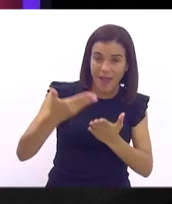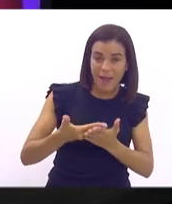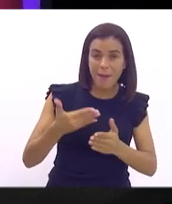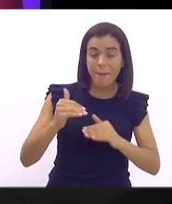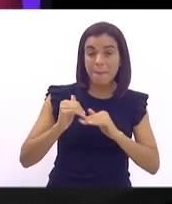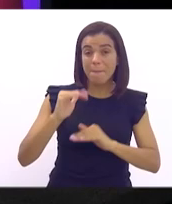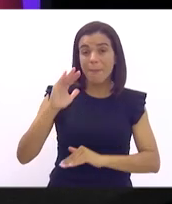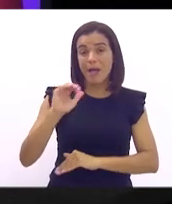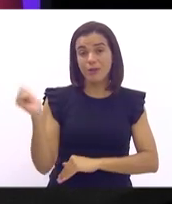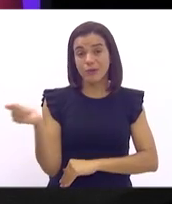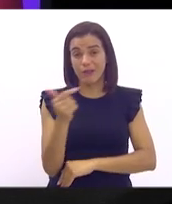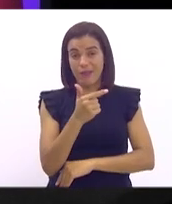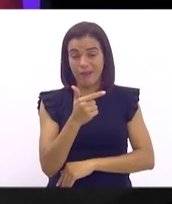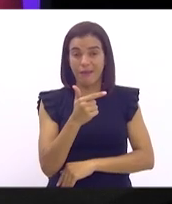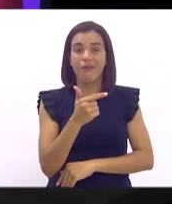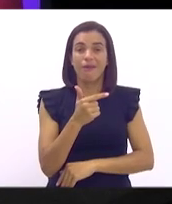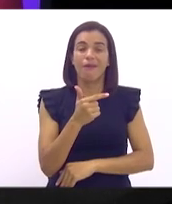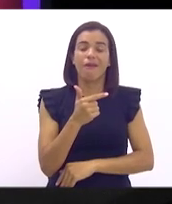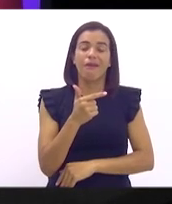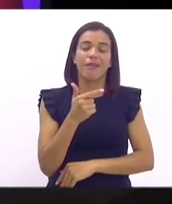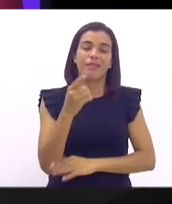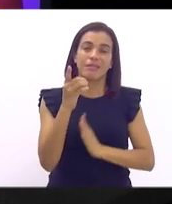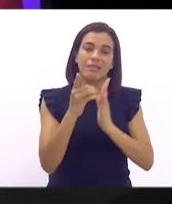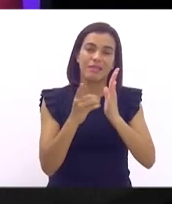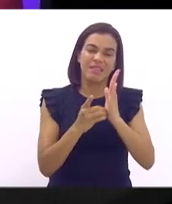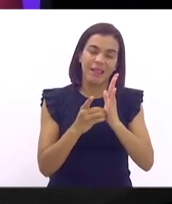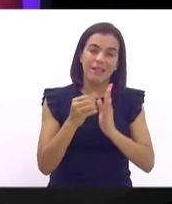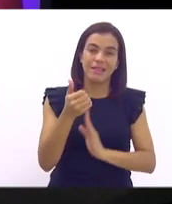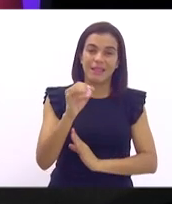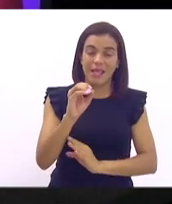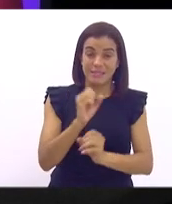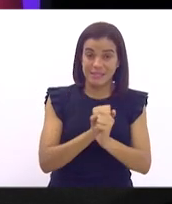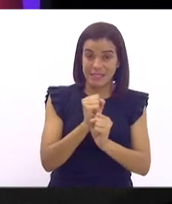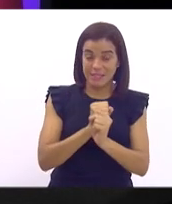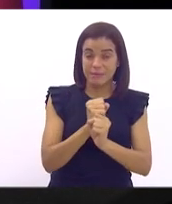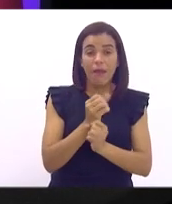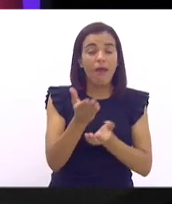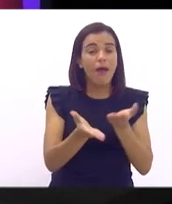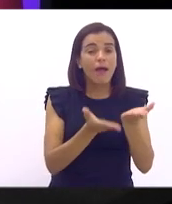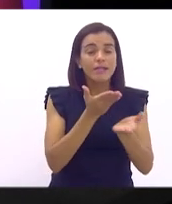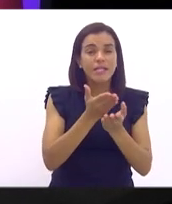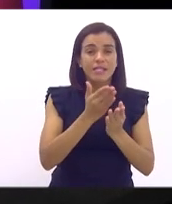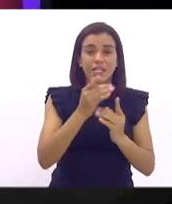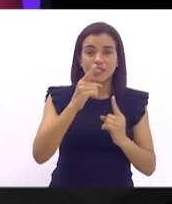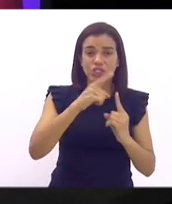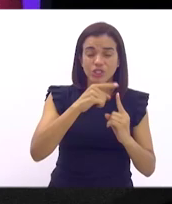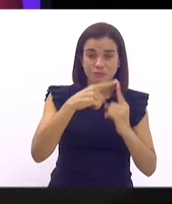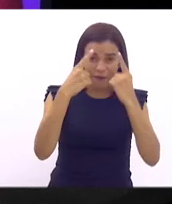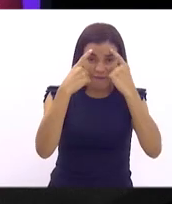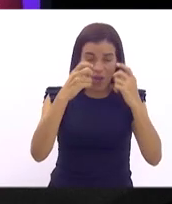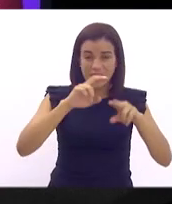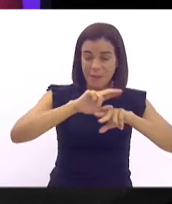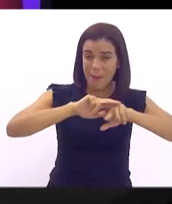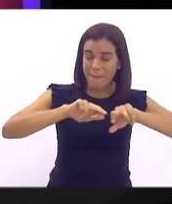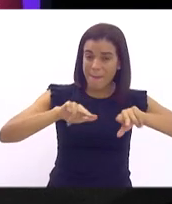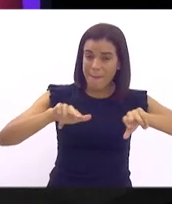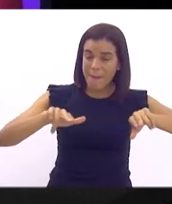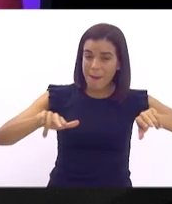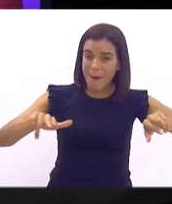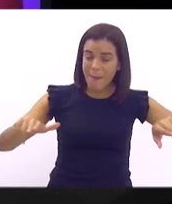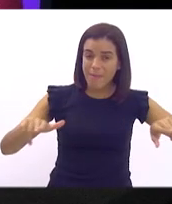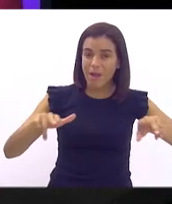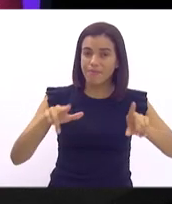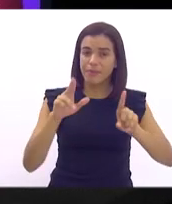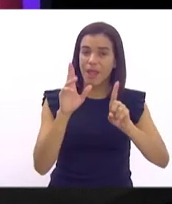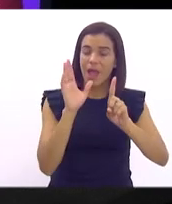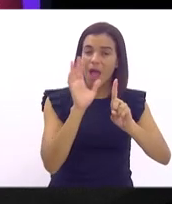mais do que a última década, década e meia, atender outras situações de violência, como eu comentei. Né? Então, assédio